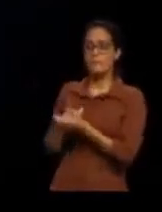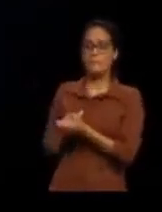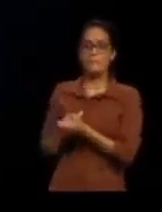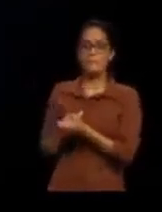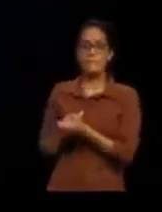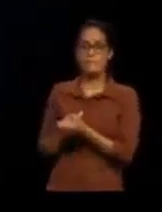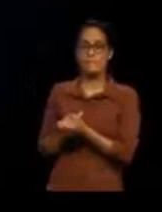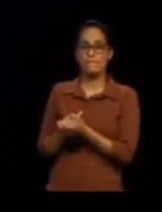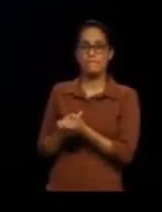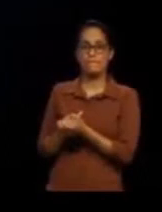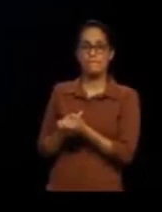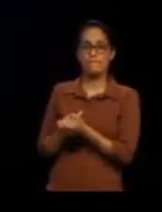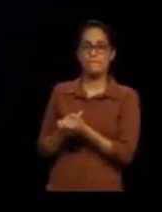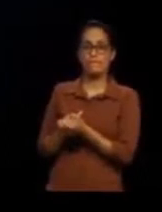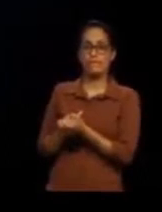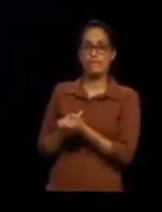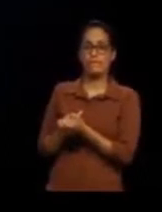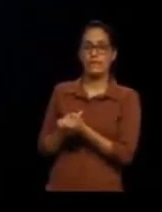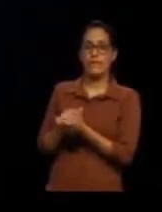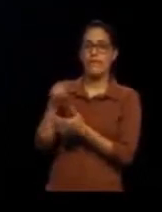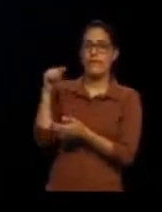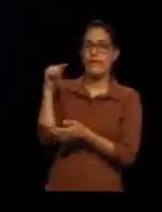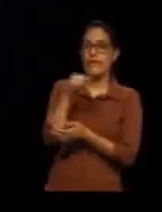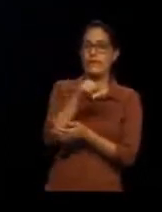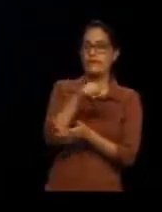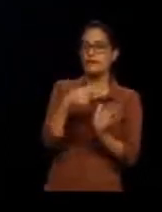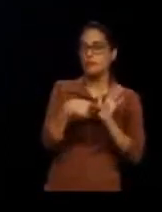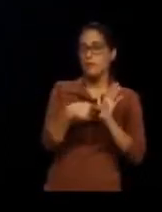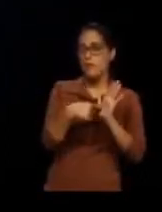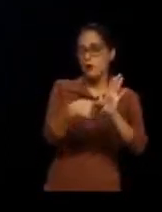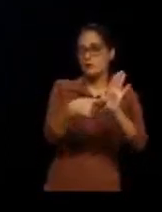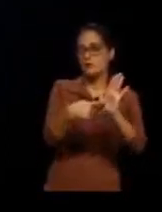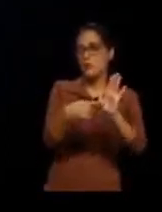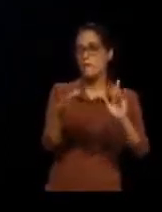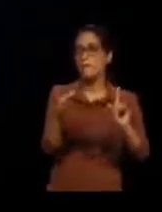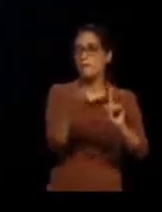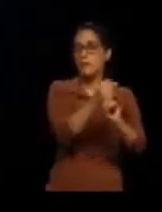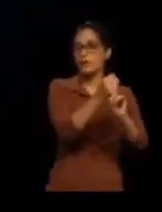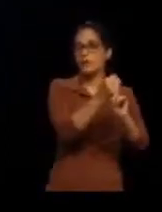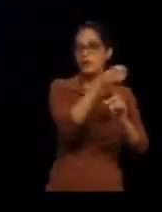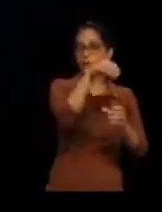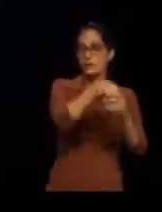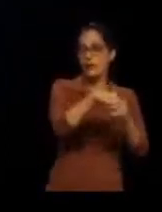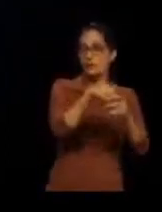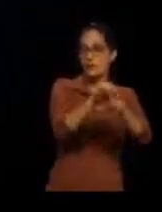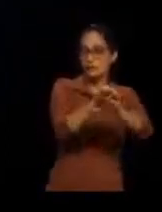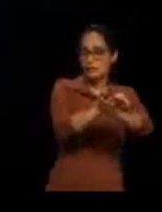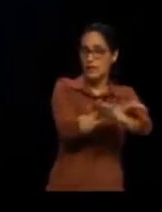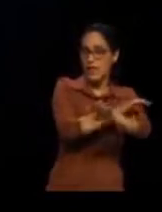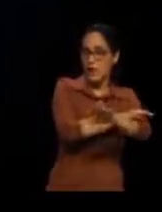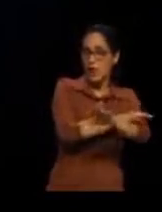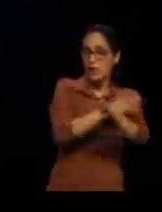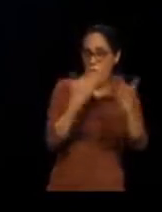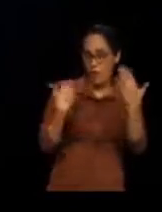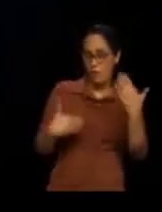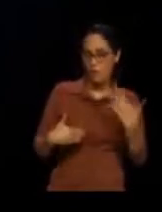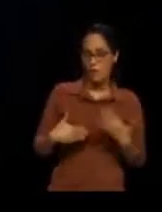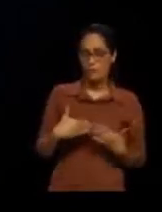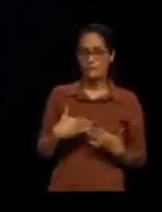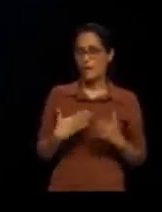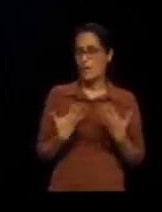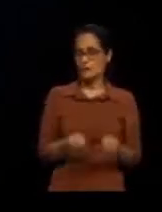a resposta imune, né? Eles vão o quê? Apresentar o antígeno lá para produção de anticorpo, eles vão